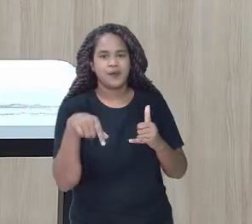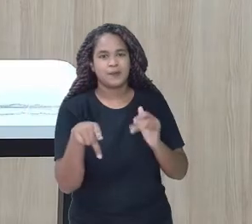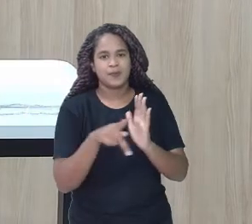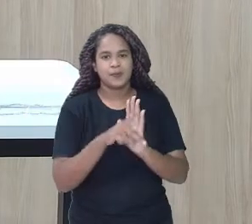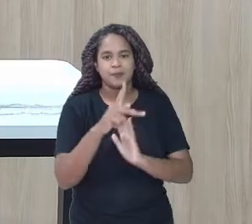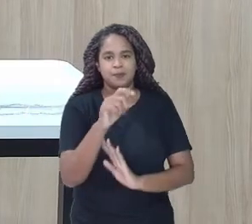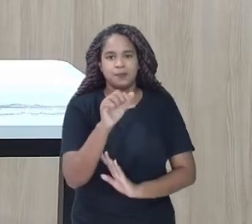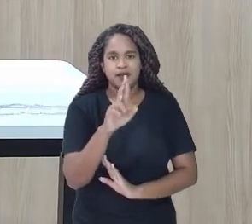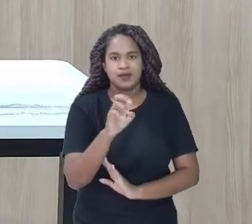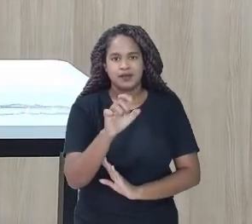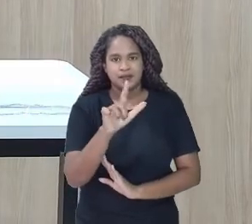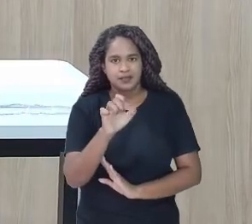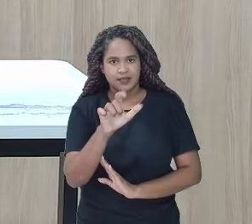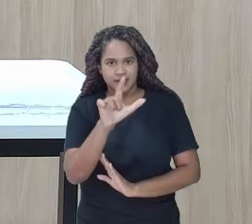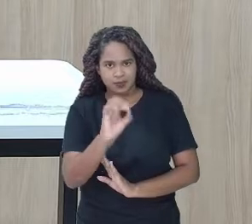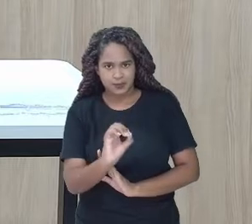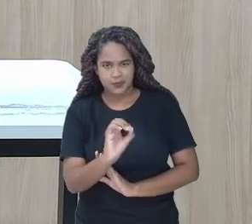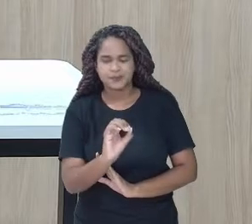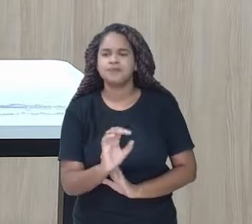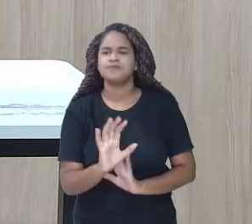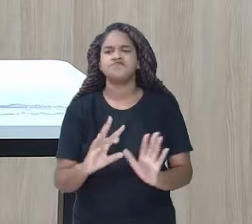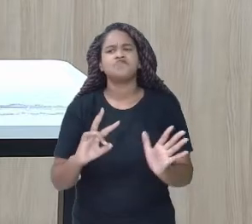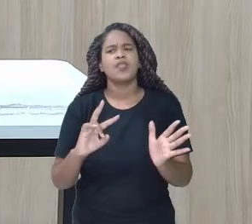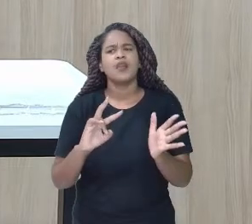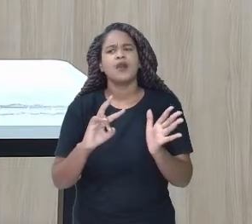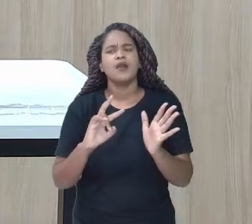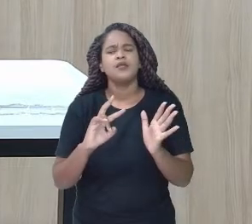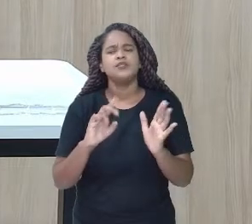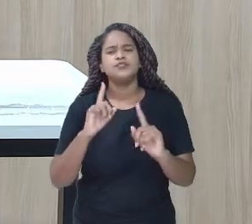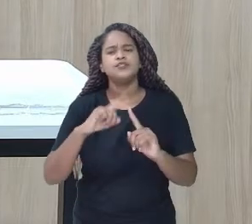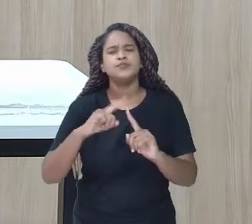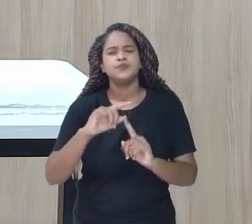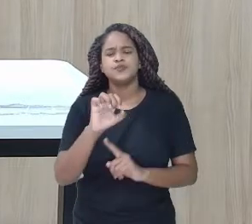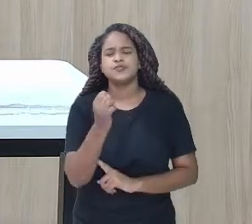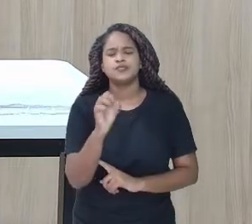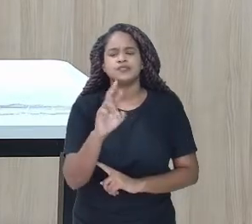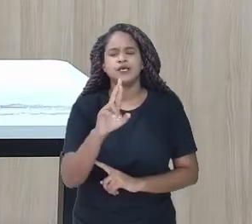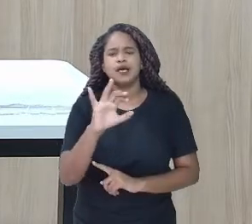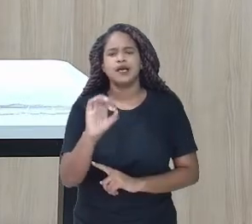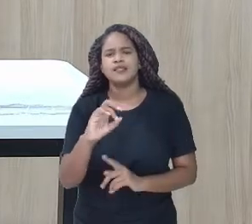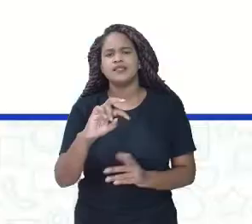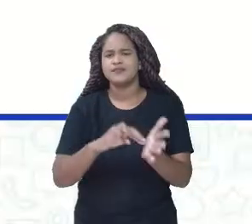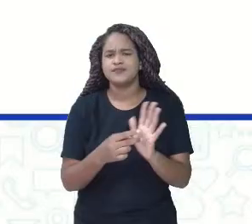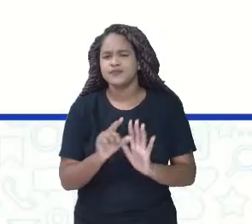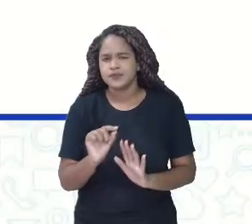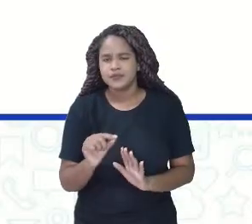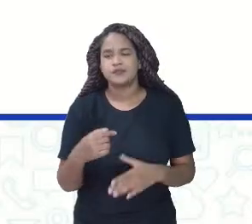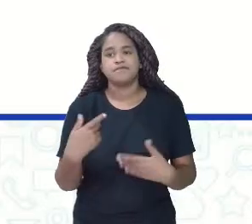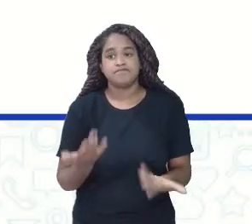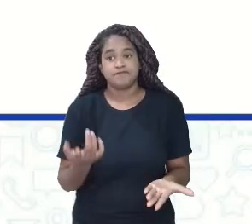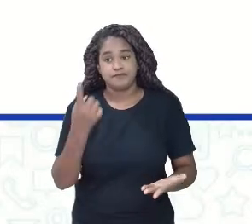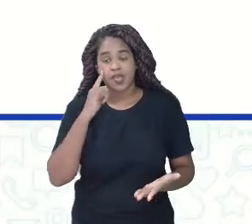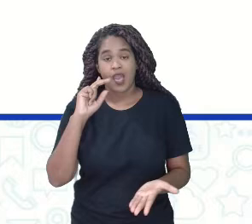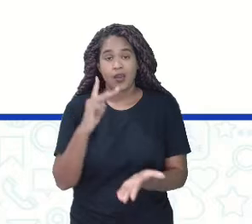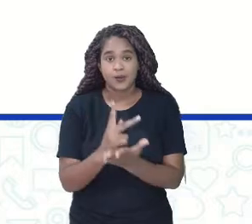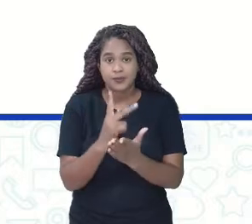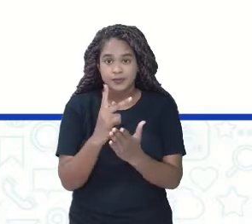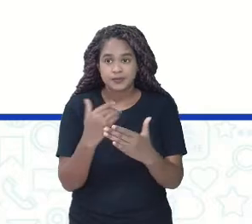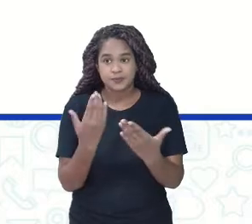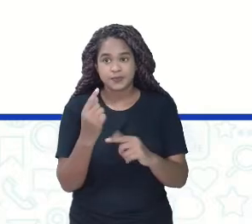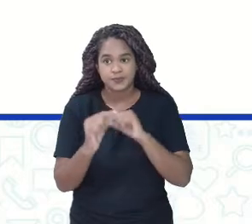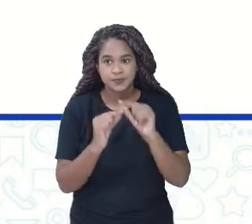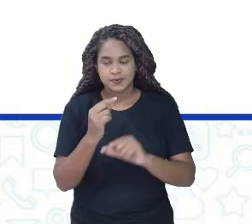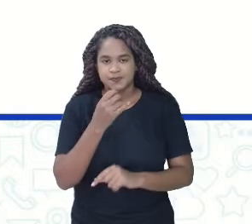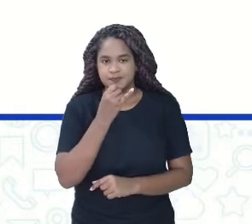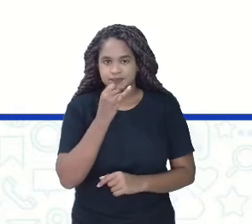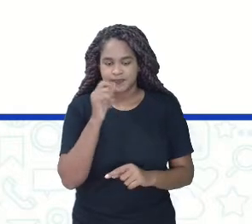Então, o que é um circuito elétrico em série? Ele ocorre quando os dispositivos